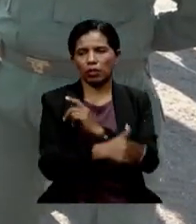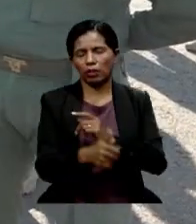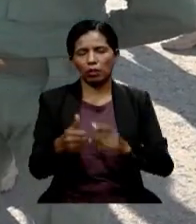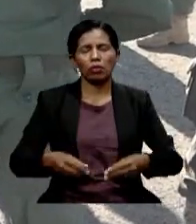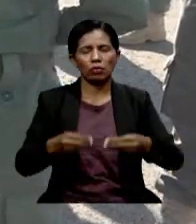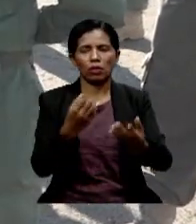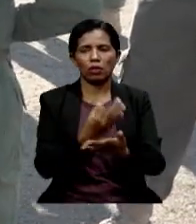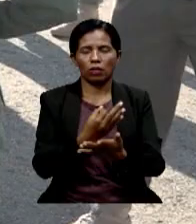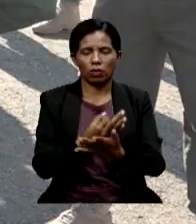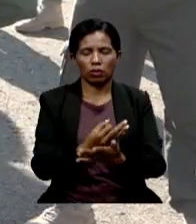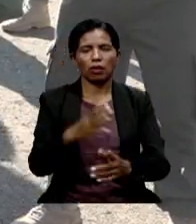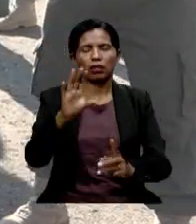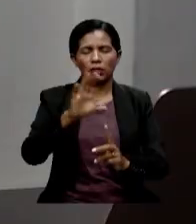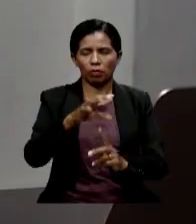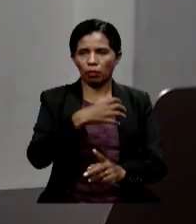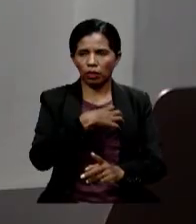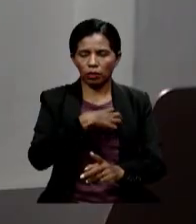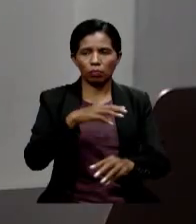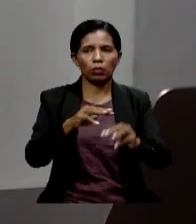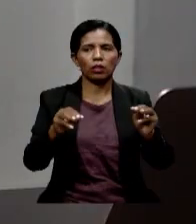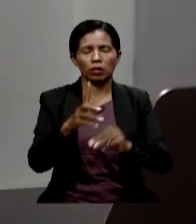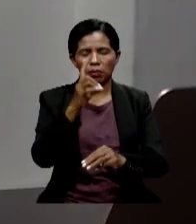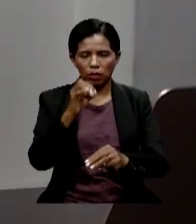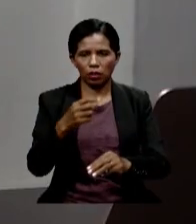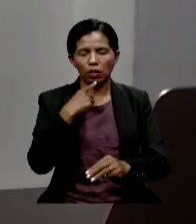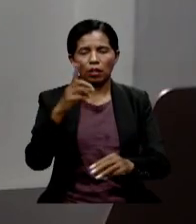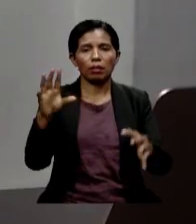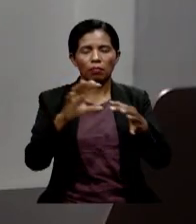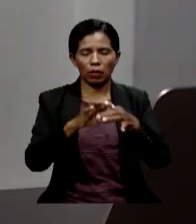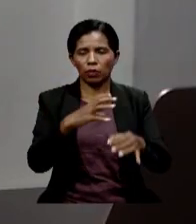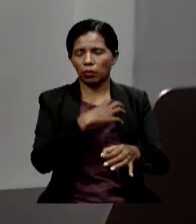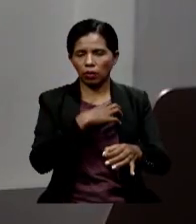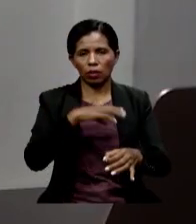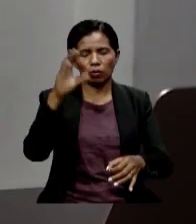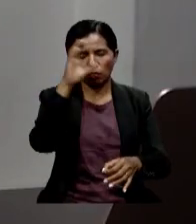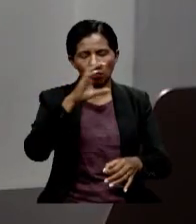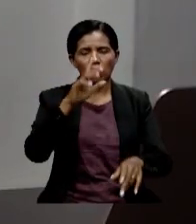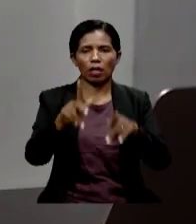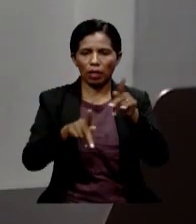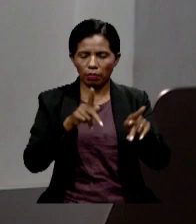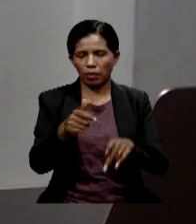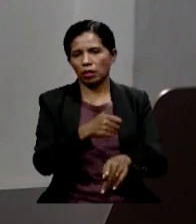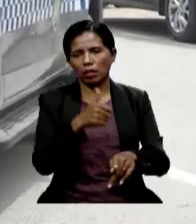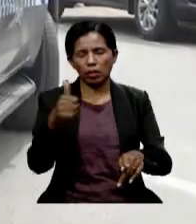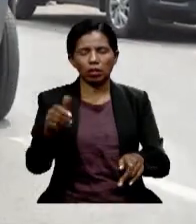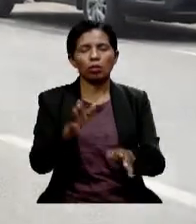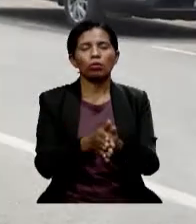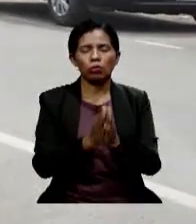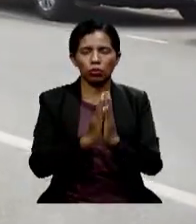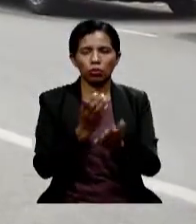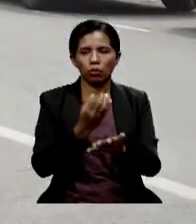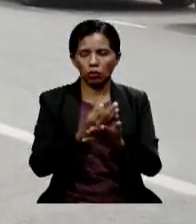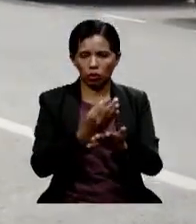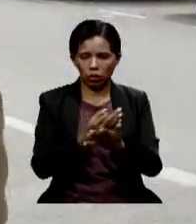foosan, comandante penitele municipiu dili orienta ona membru penitele hodi bucătuir autor nebe hala cobranța ilegal iha